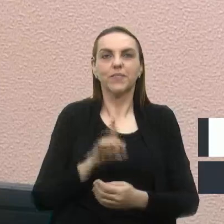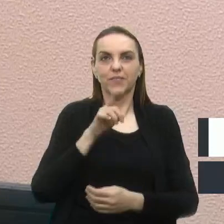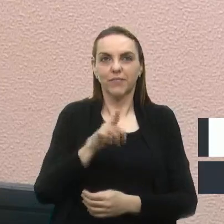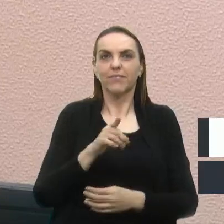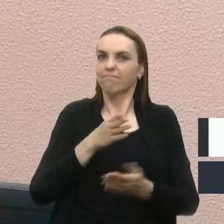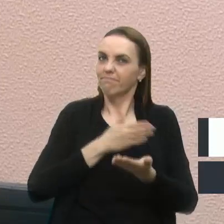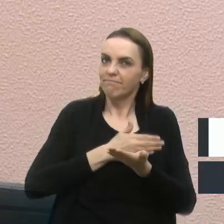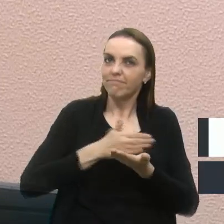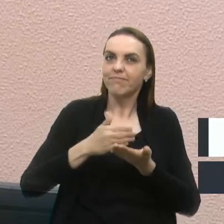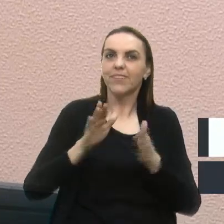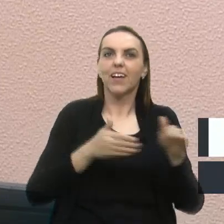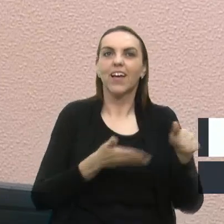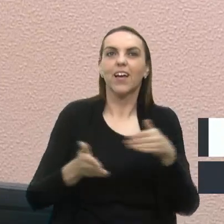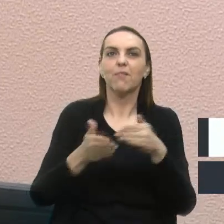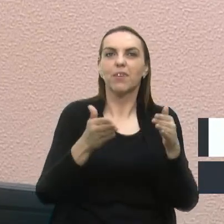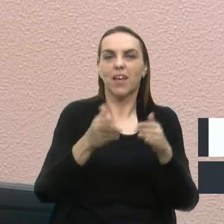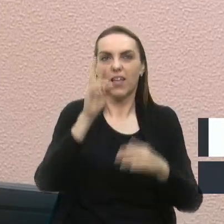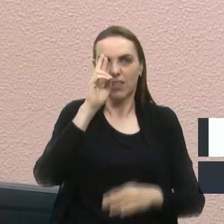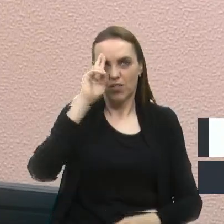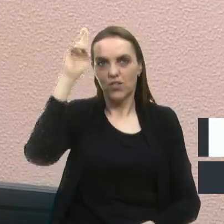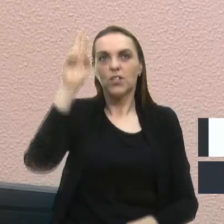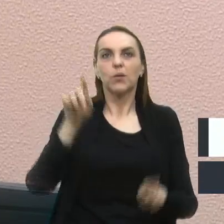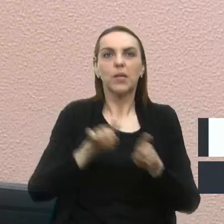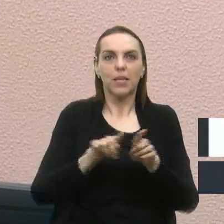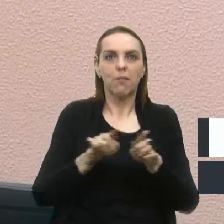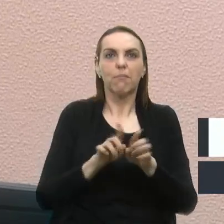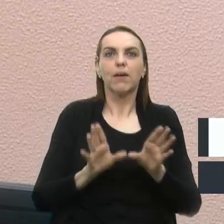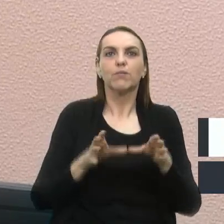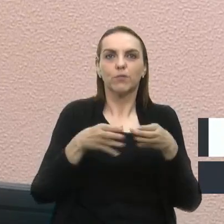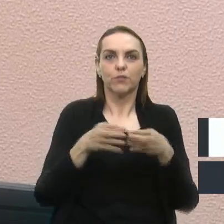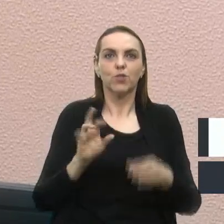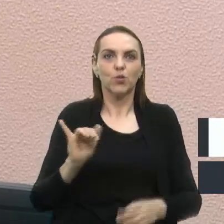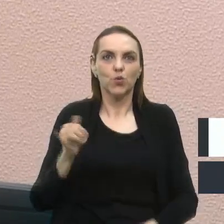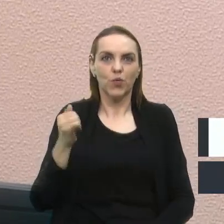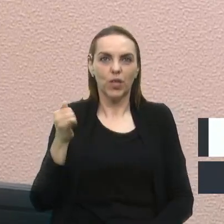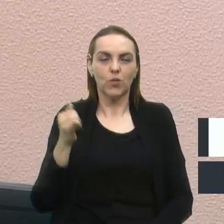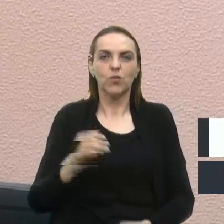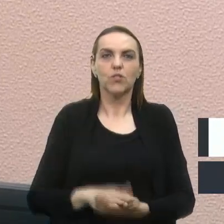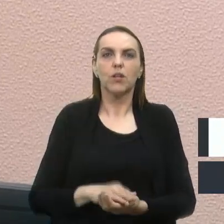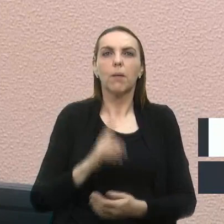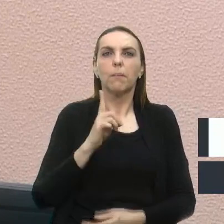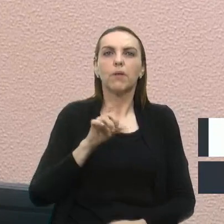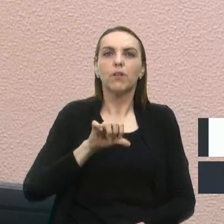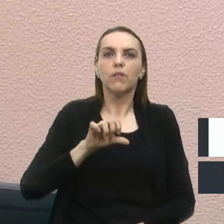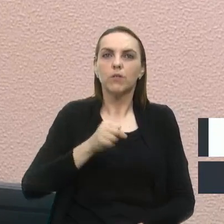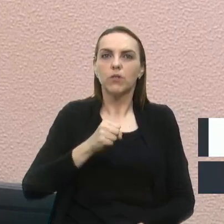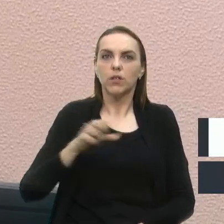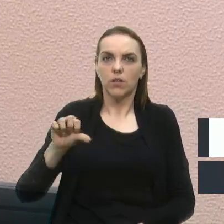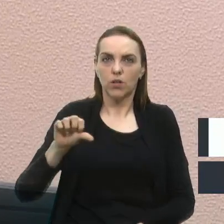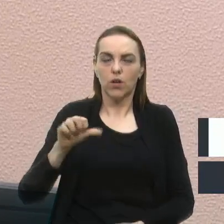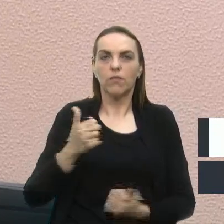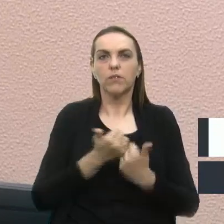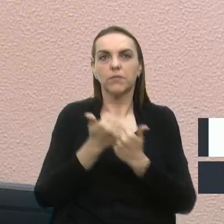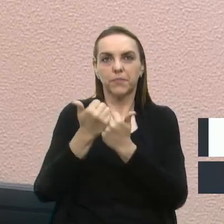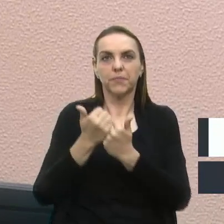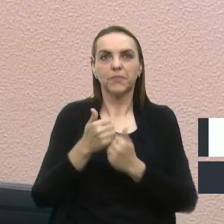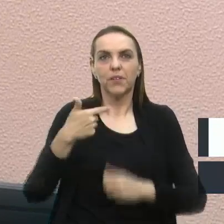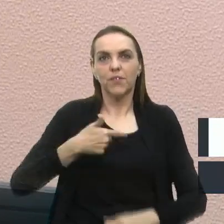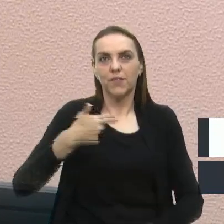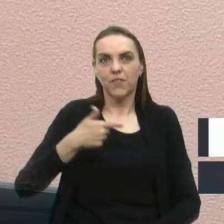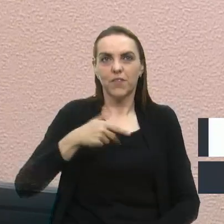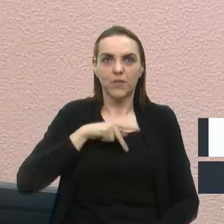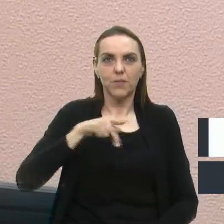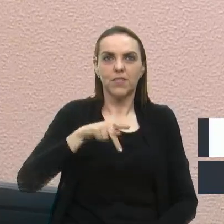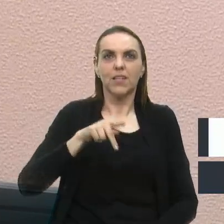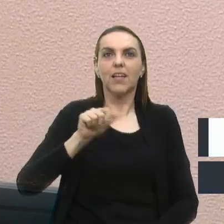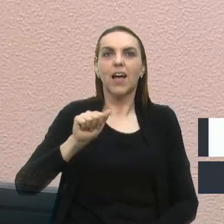sua caminhada como diretor do Juventude, ainda em 89, como assessor do vice-presidente de futebol, Abelardo Cavalcante.